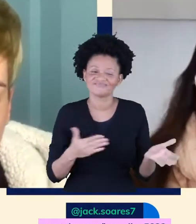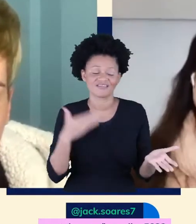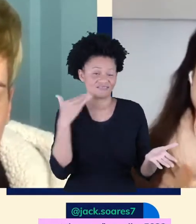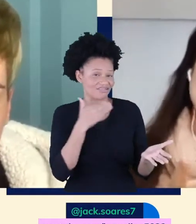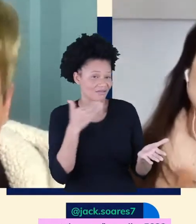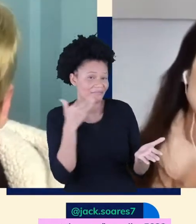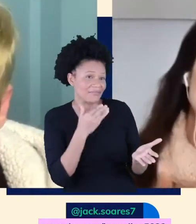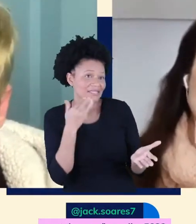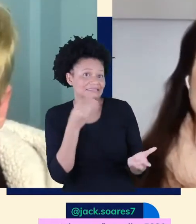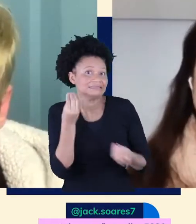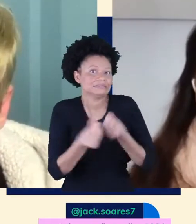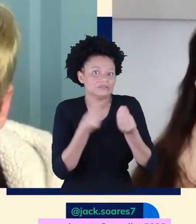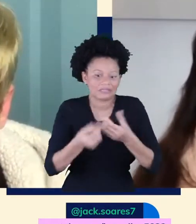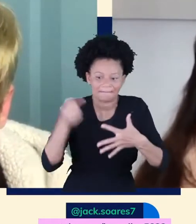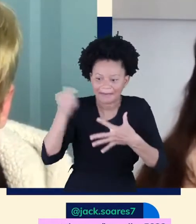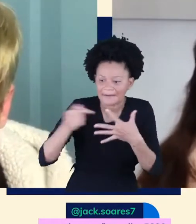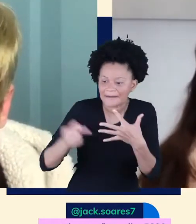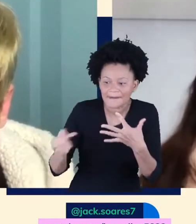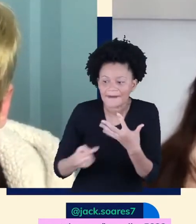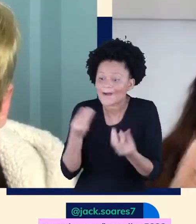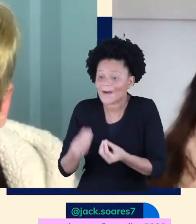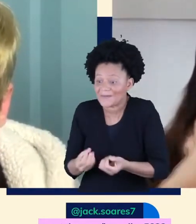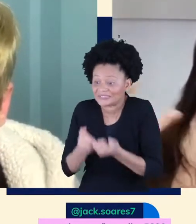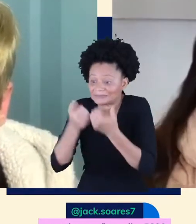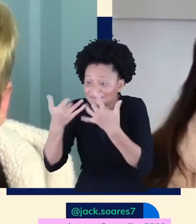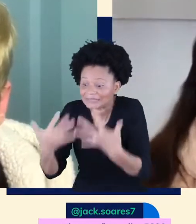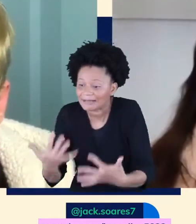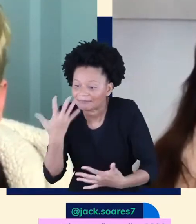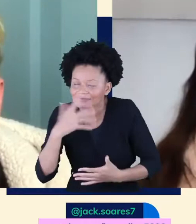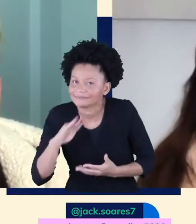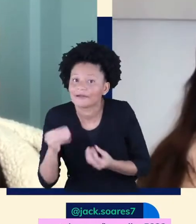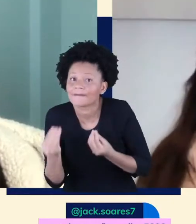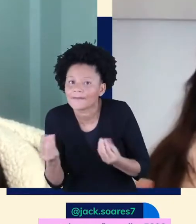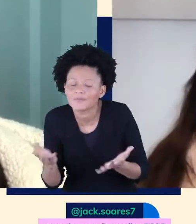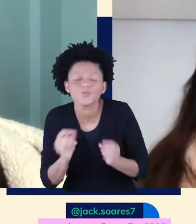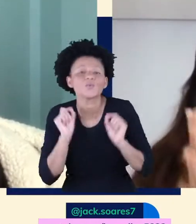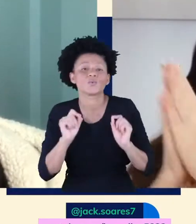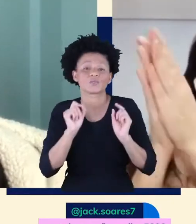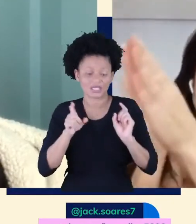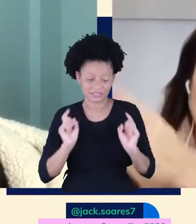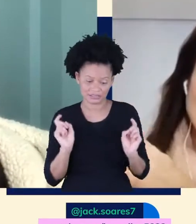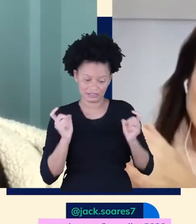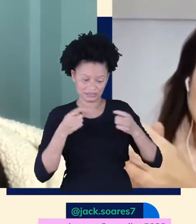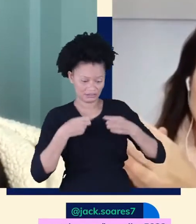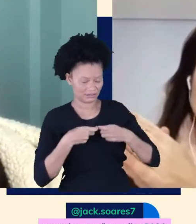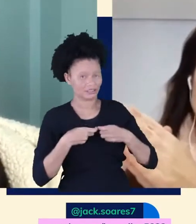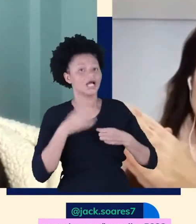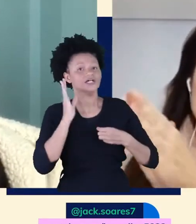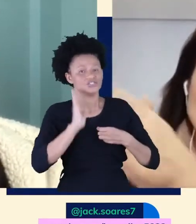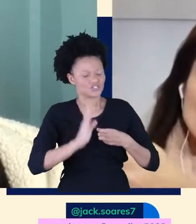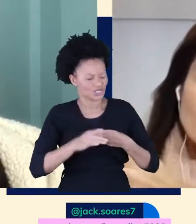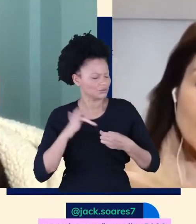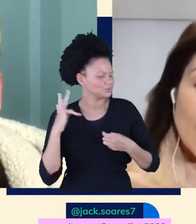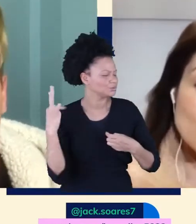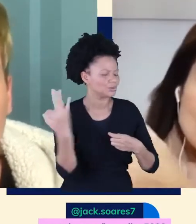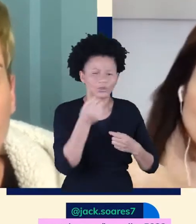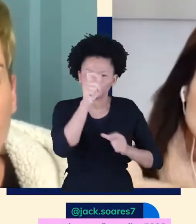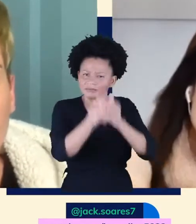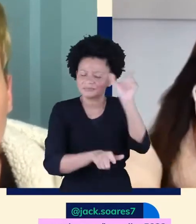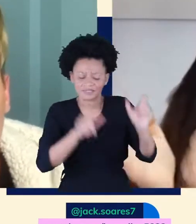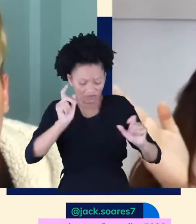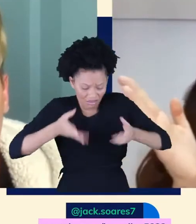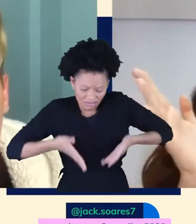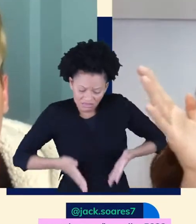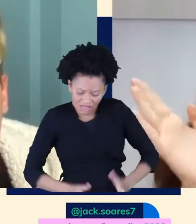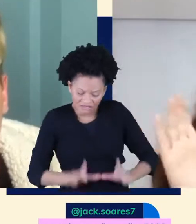não temos essas ferramentas de como falar com a criança. Então, o que é sexualidade? A gente já nasce com a sexualidade, ela